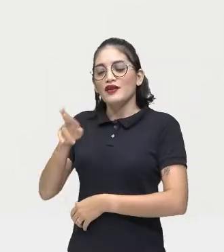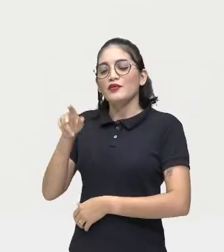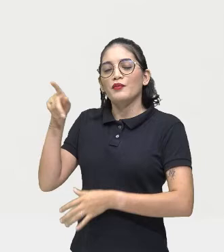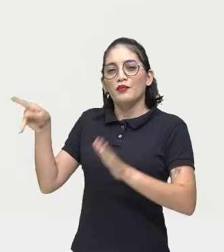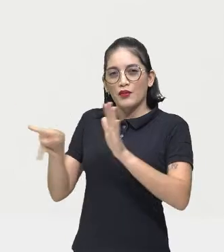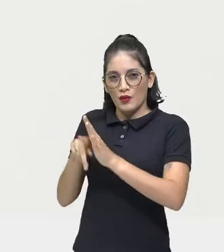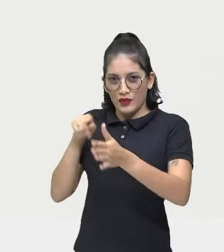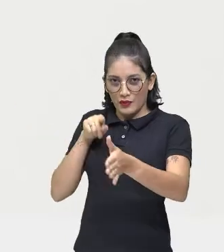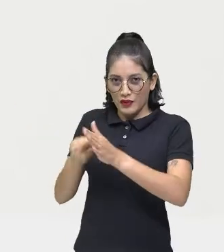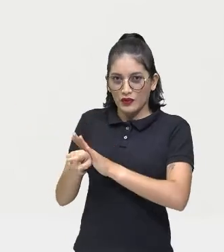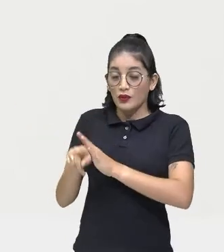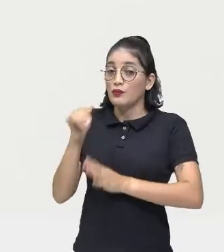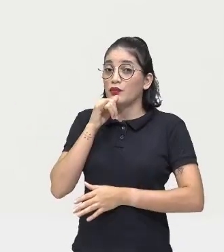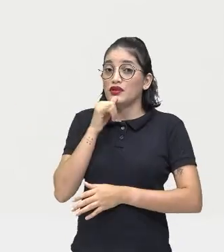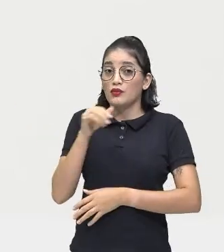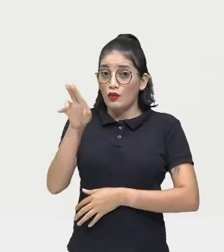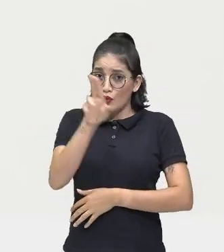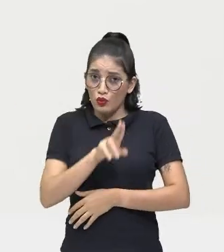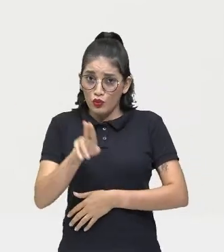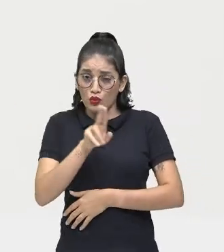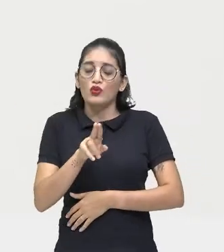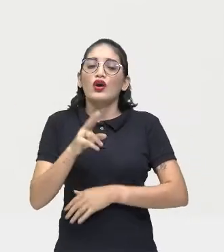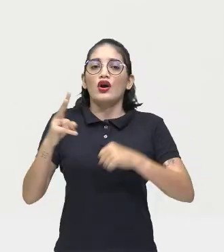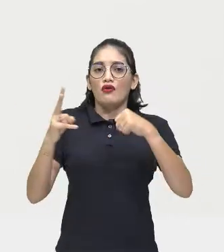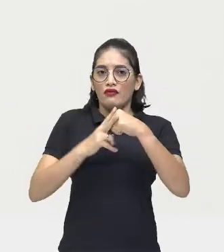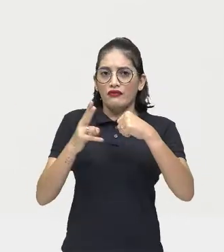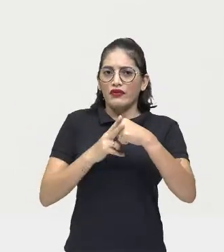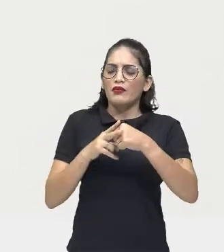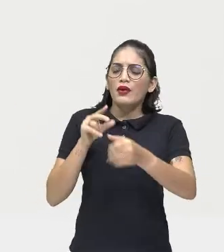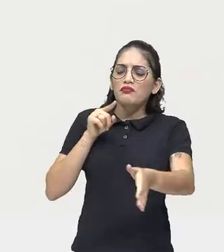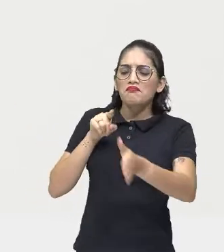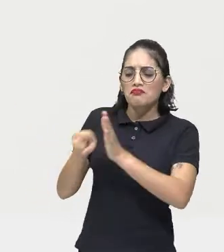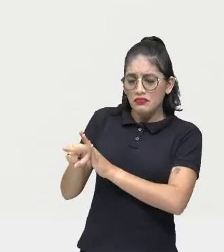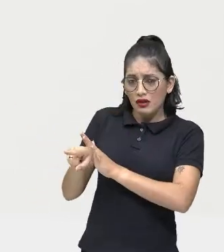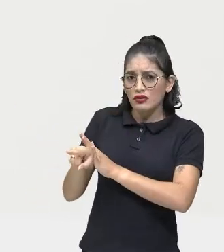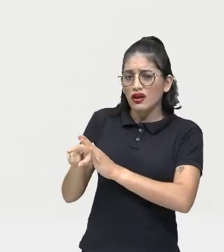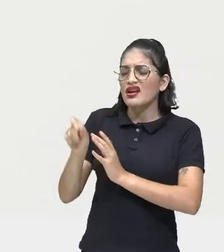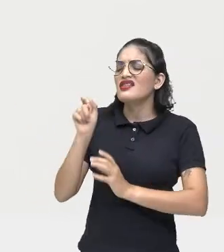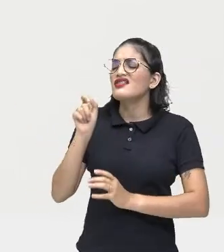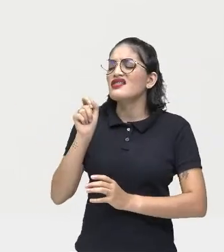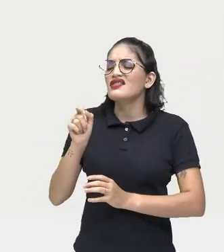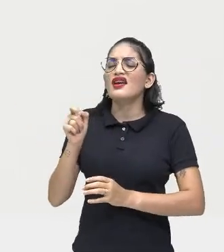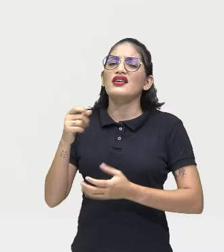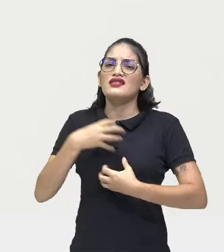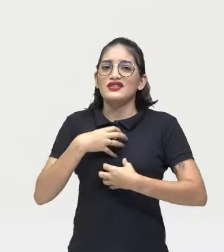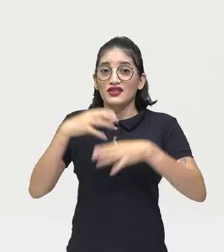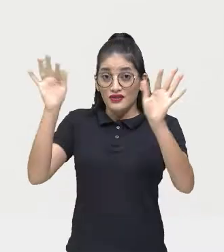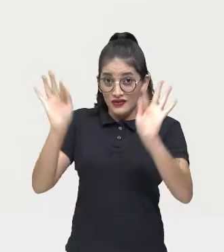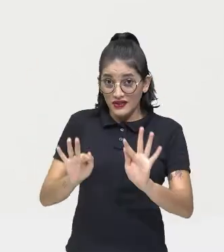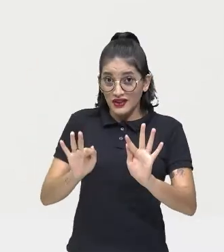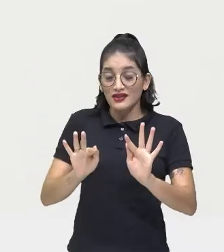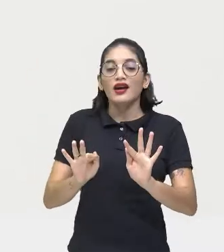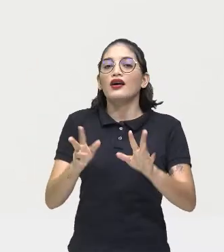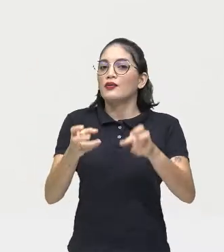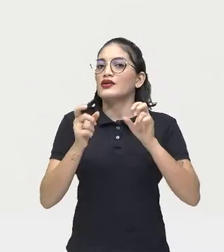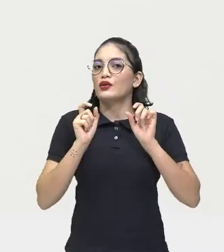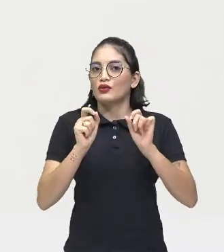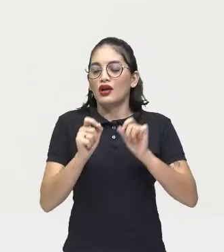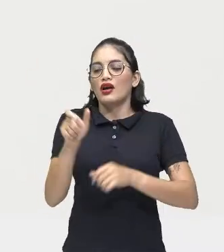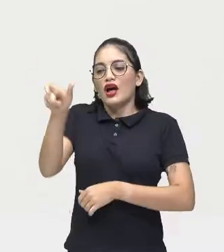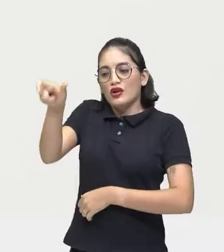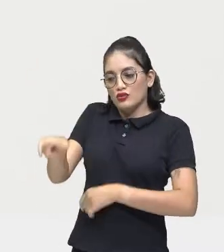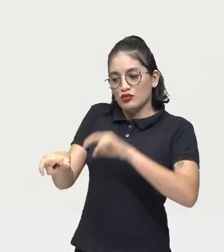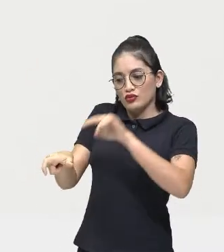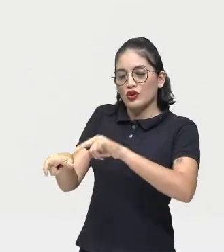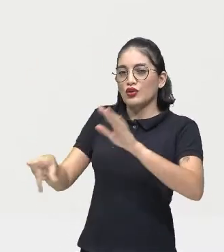pergunta, quando eu utilizo o verbo da oração para fazer esse questionamento, quem está feliz? Você já observa que o sujeito